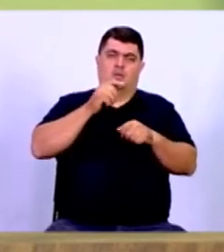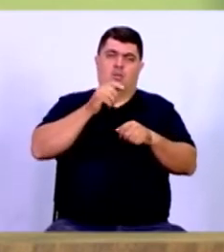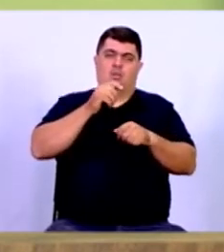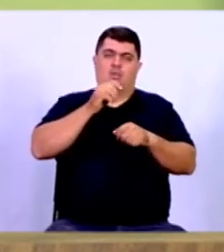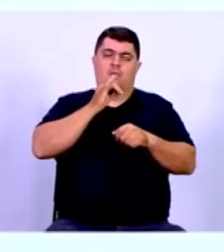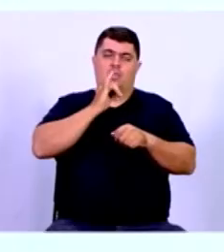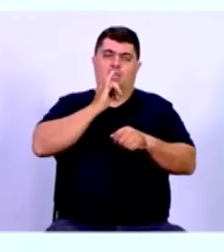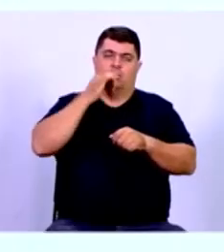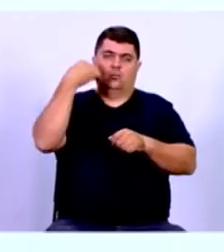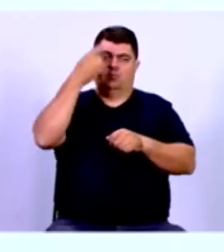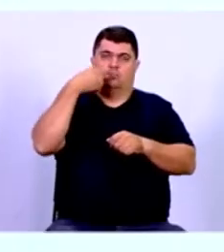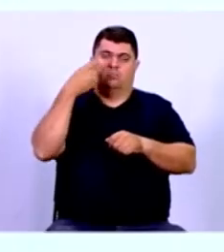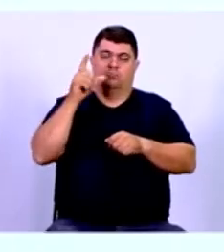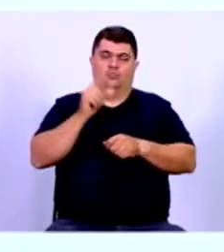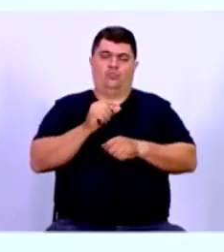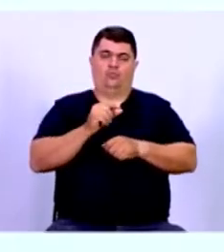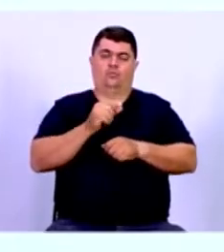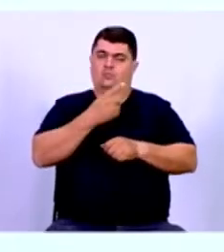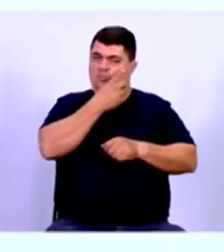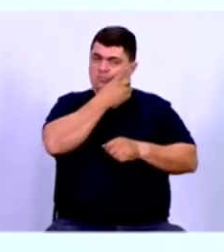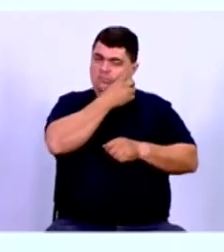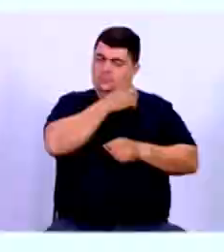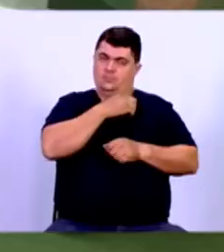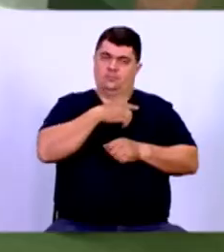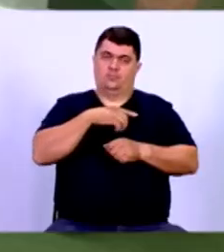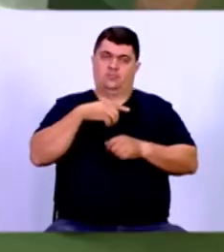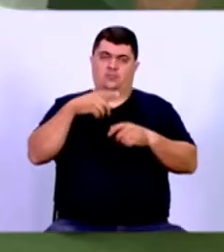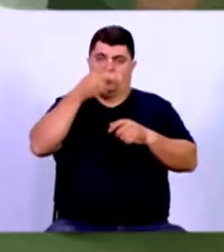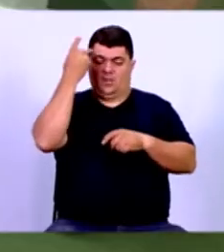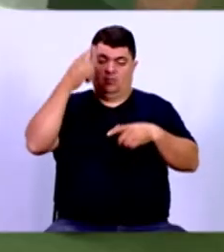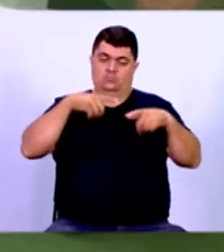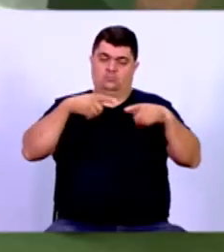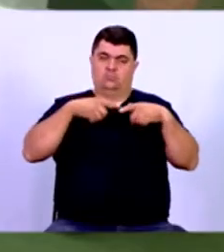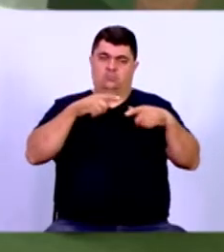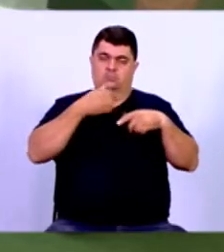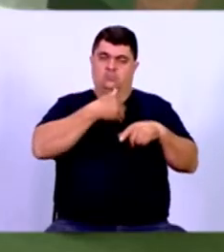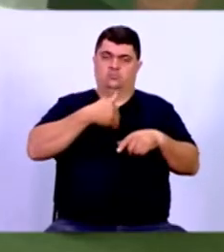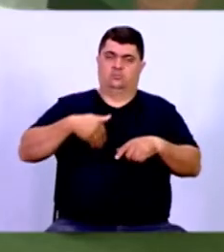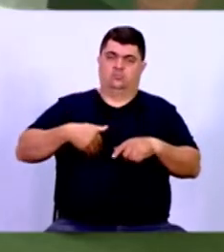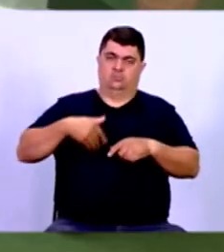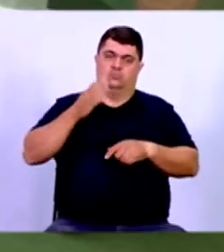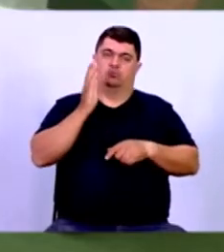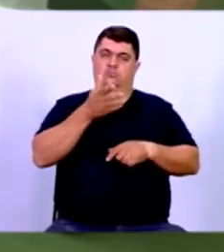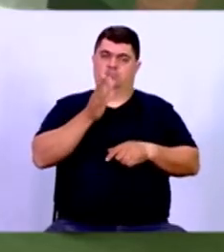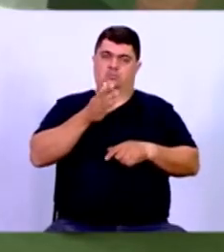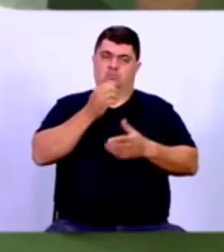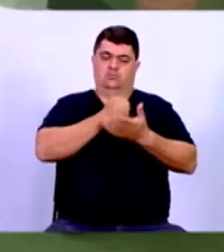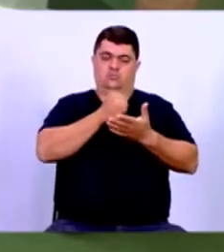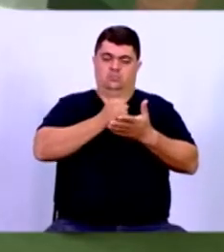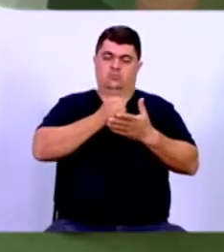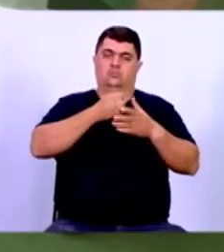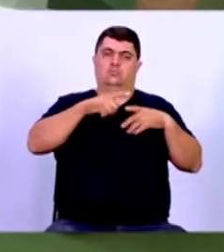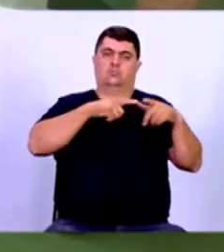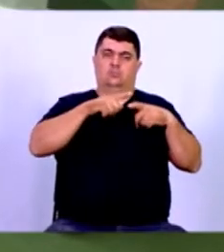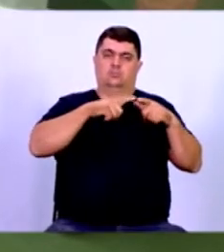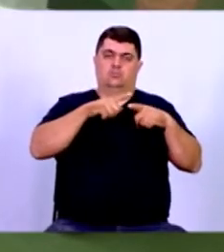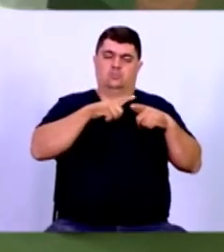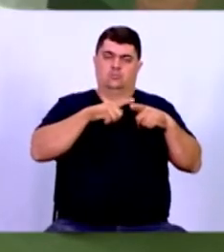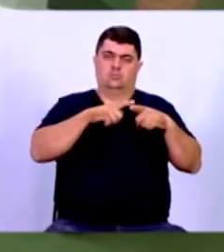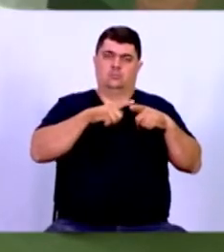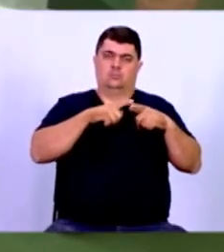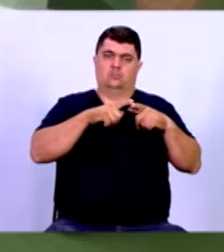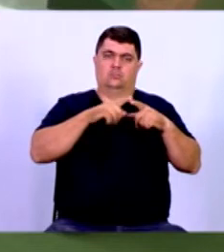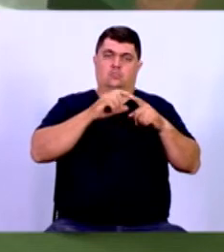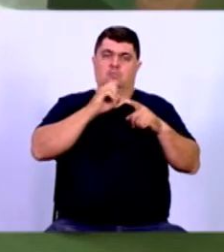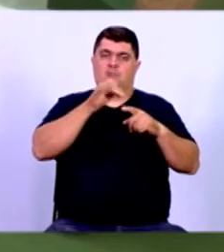Se, pelo que eu entendi, a pessoa trabalha, ele tem uma carteira assinada já em um determinado local.